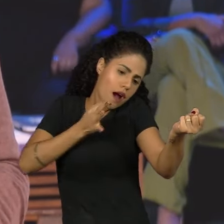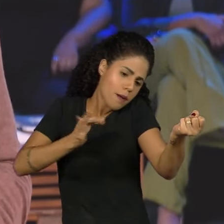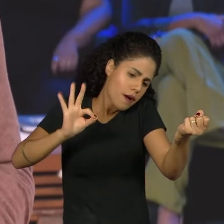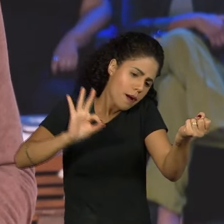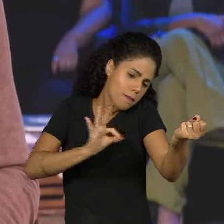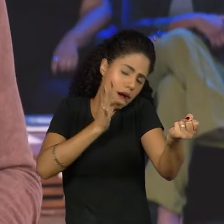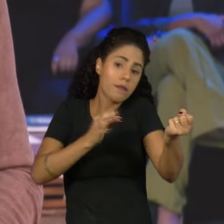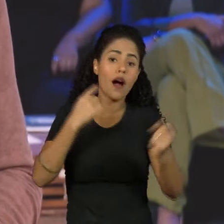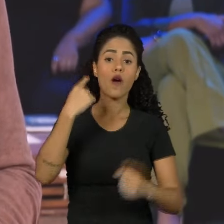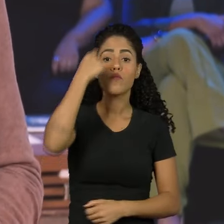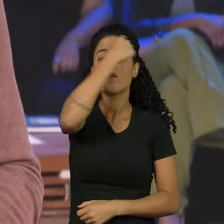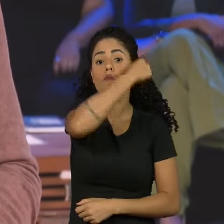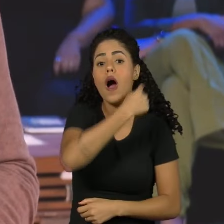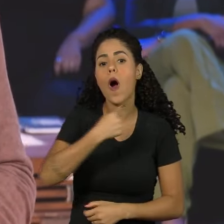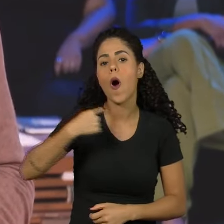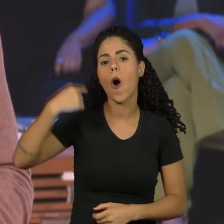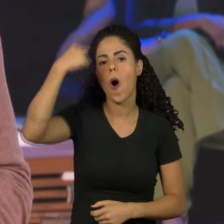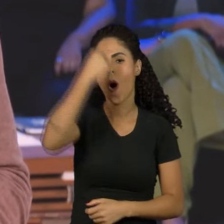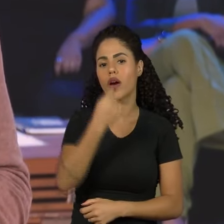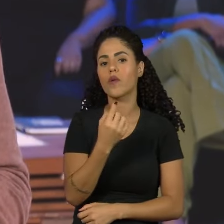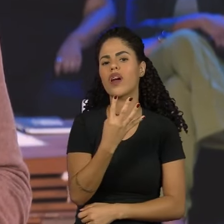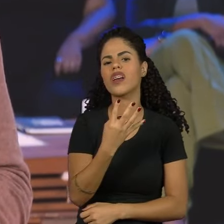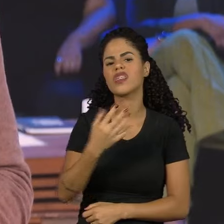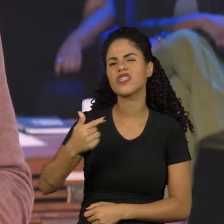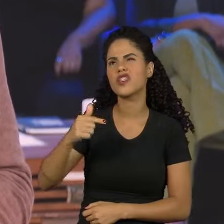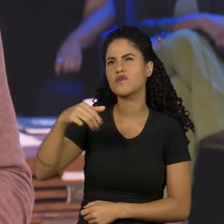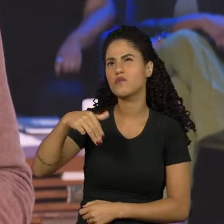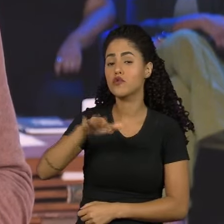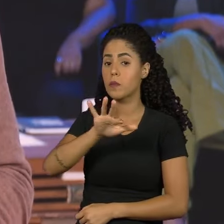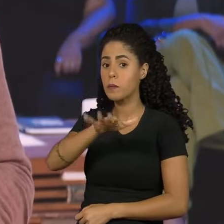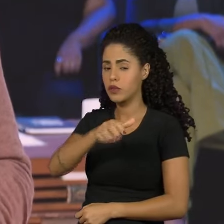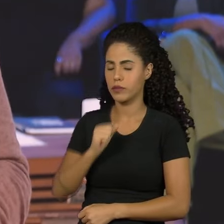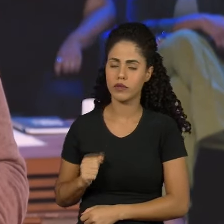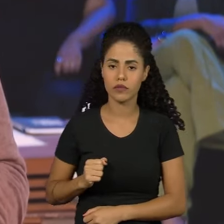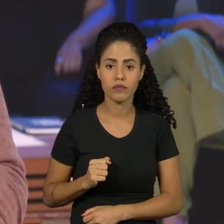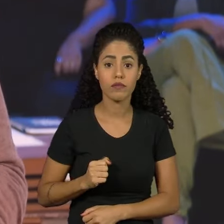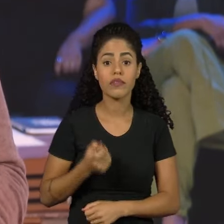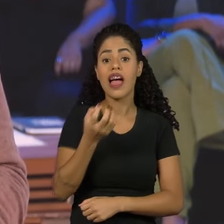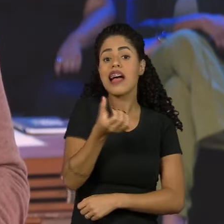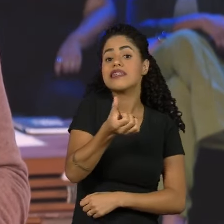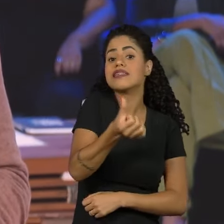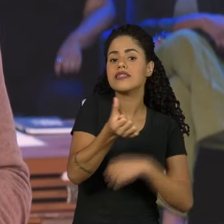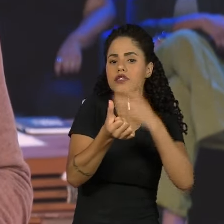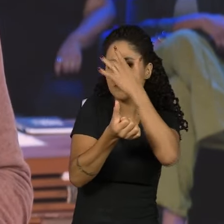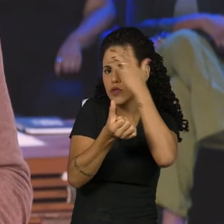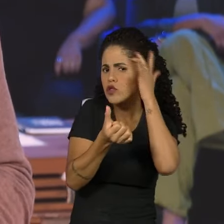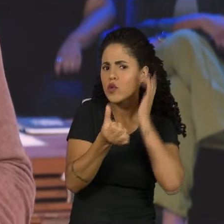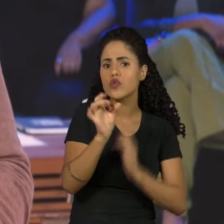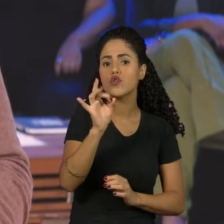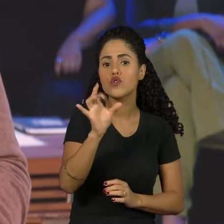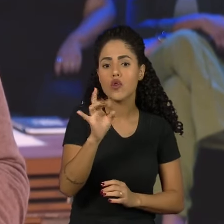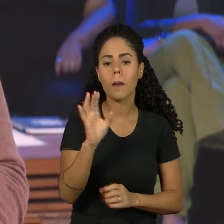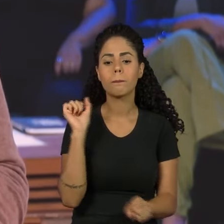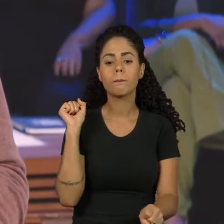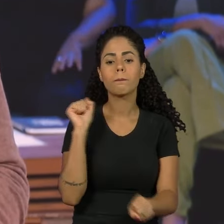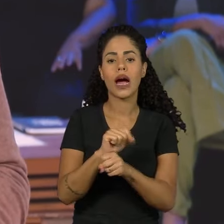por quase uma hora, exatamente 47 minutos. Apenas 6 pessoas pararam e deram a